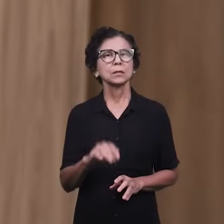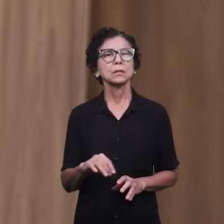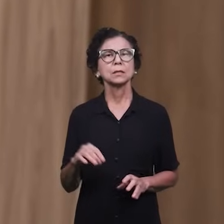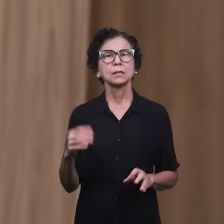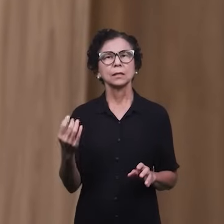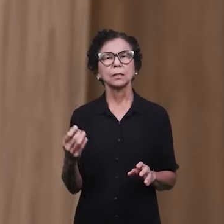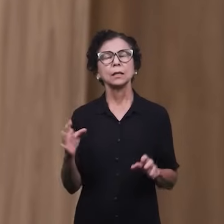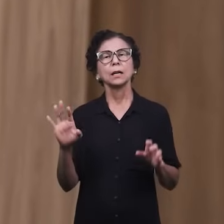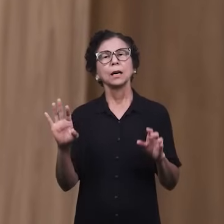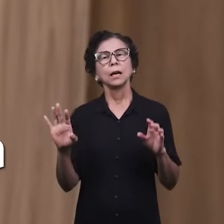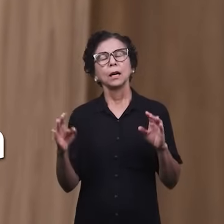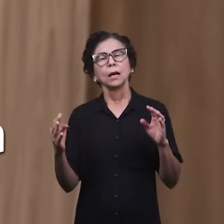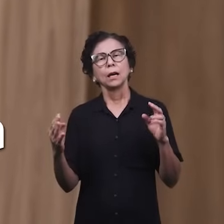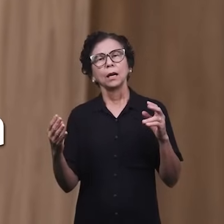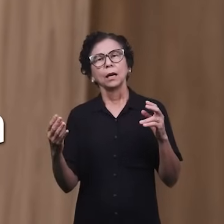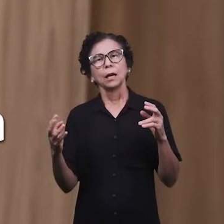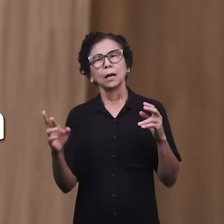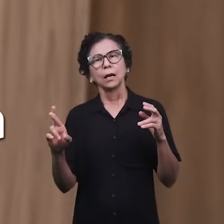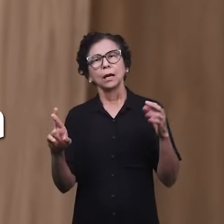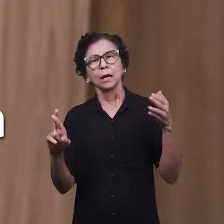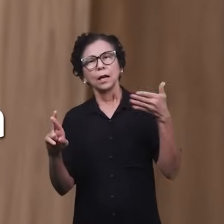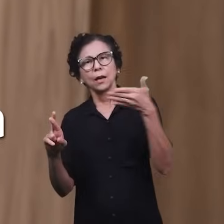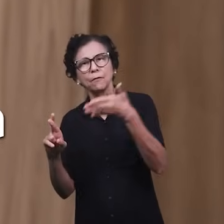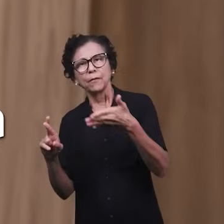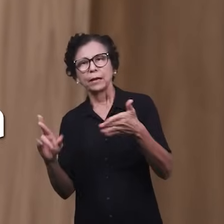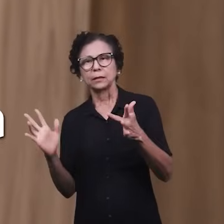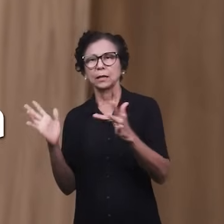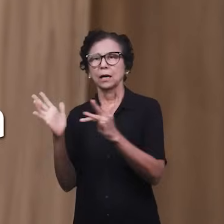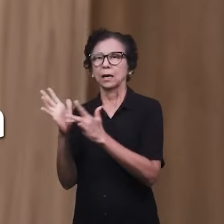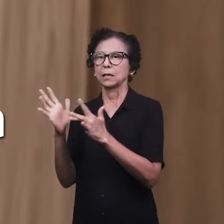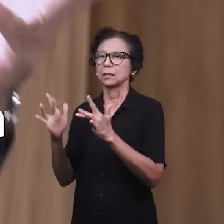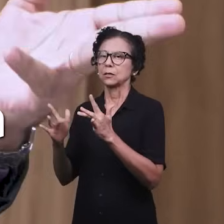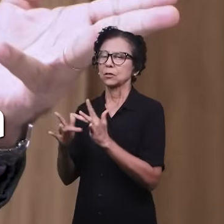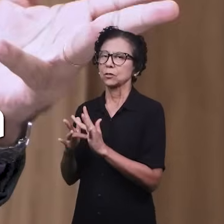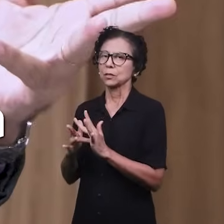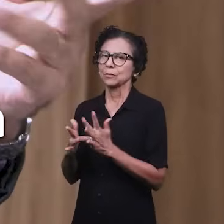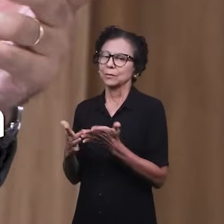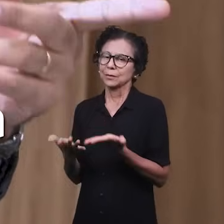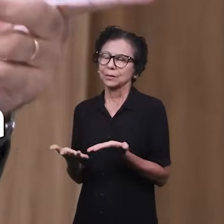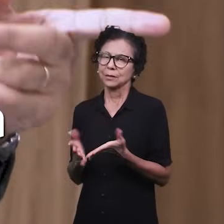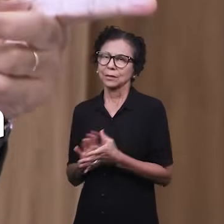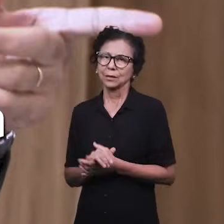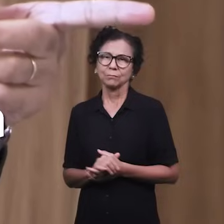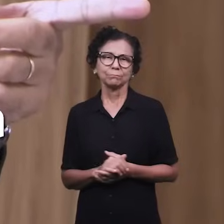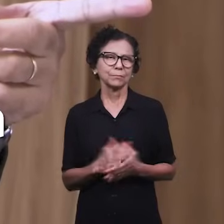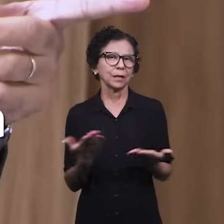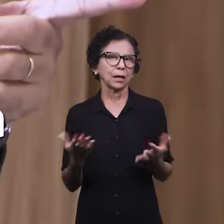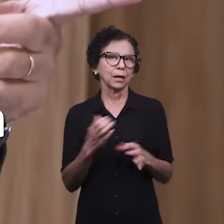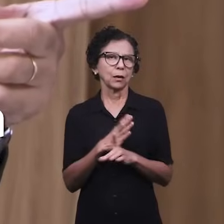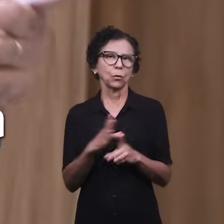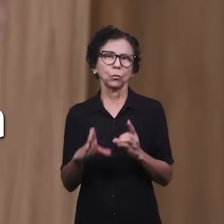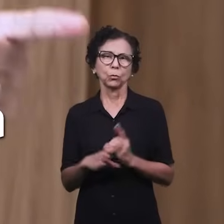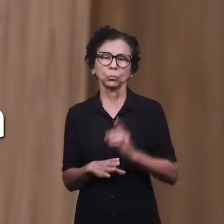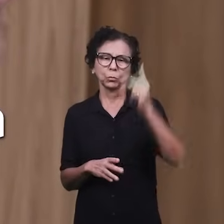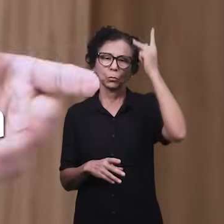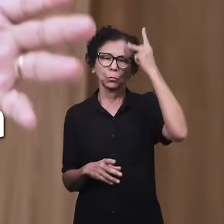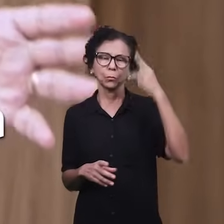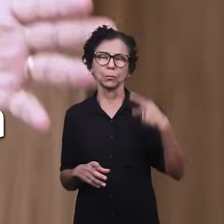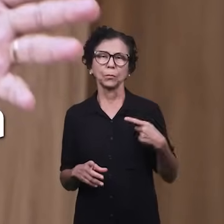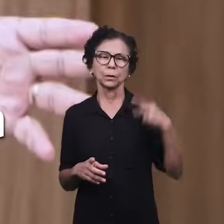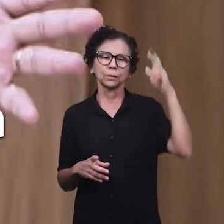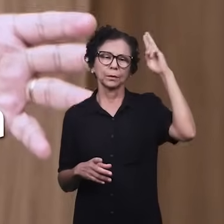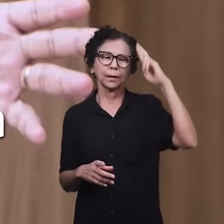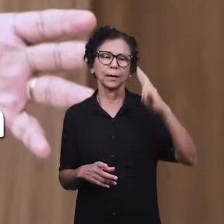Deus, do Senhor Jesus, de Deus Espírito Santo, nós temos um culto dirigido por esta revelação. Então, o nosso